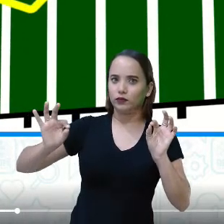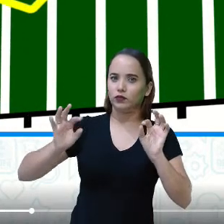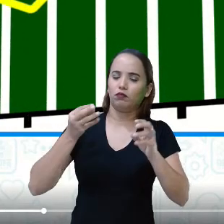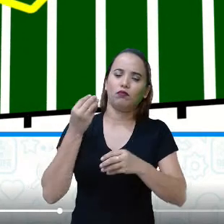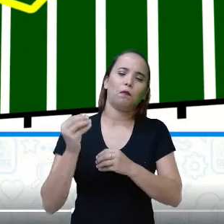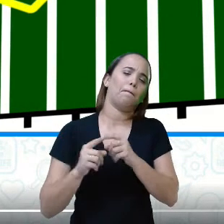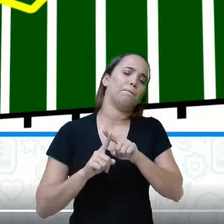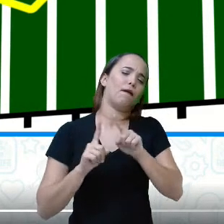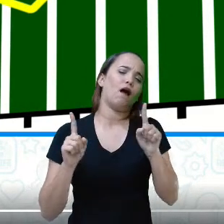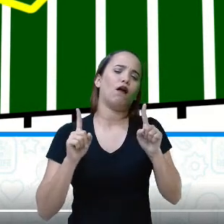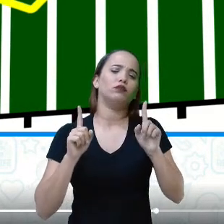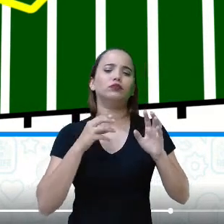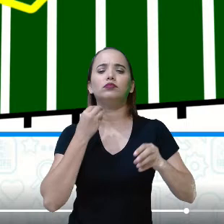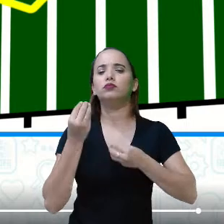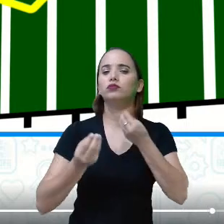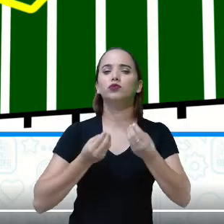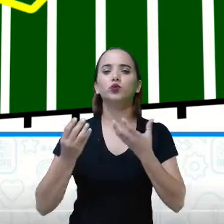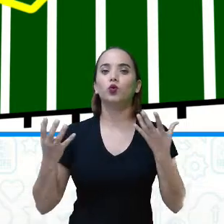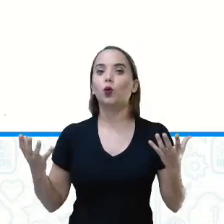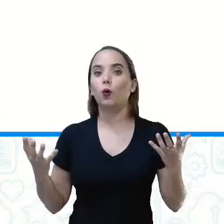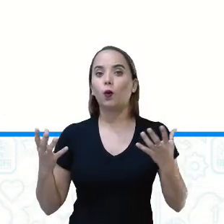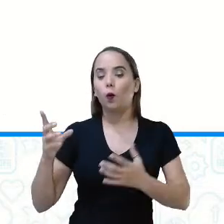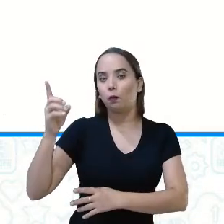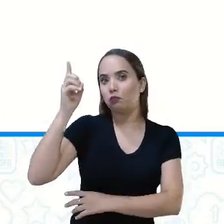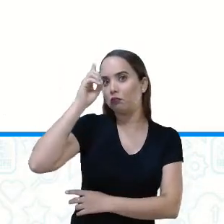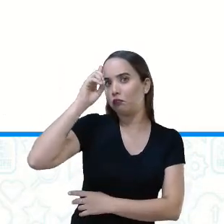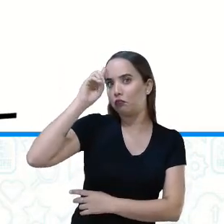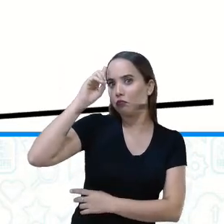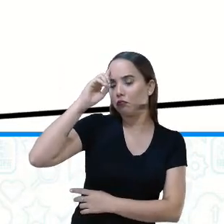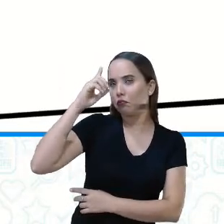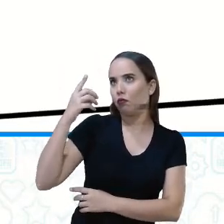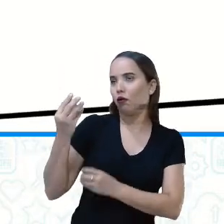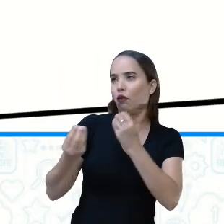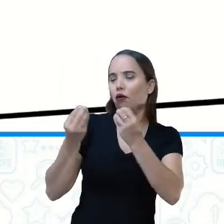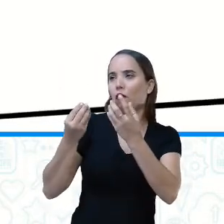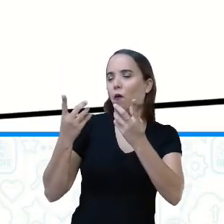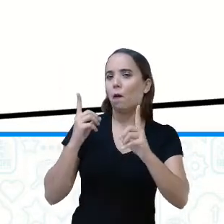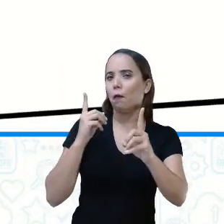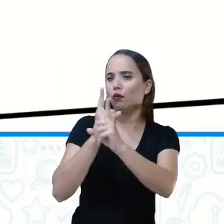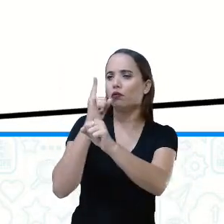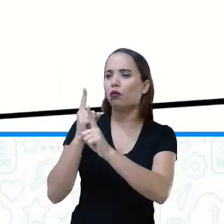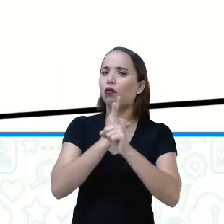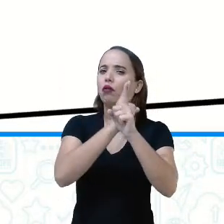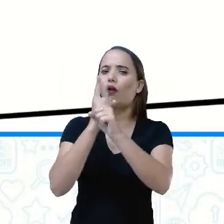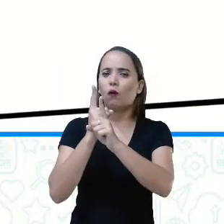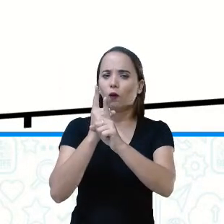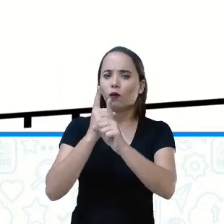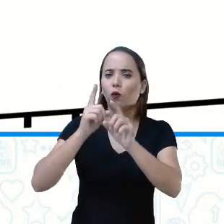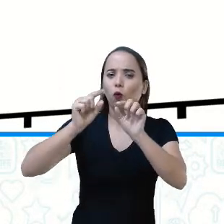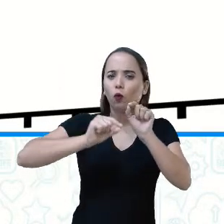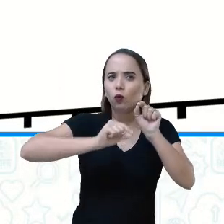em que situações do nosso cotidiano nós encontramos os gráficos. E aí, professora,